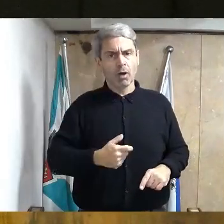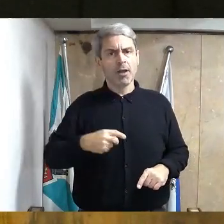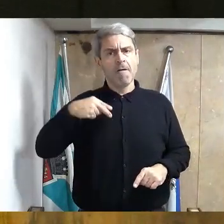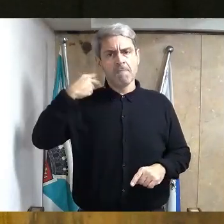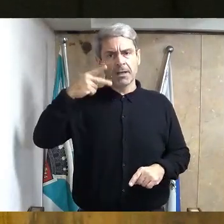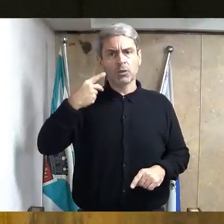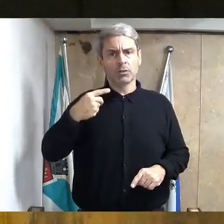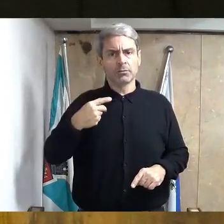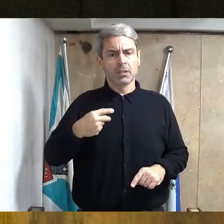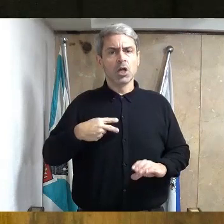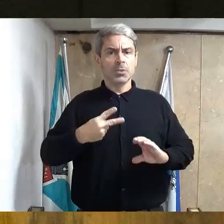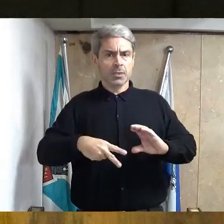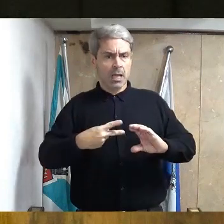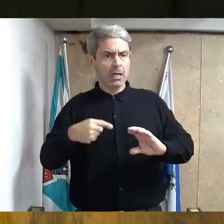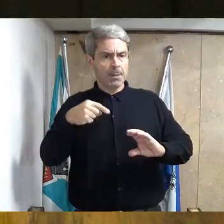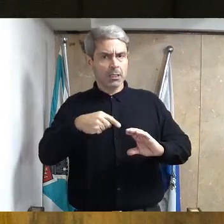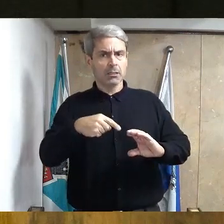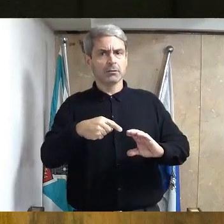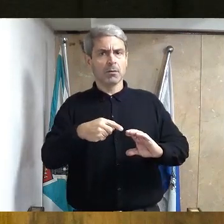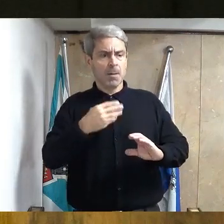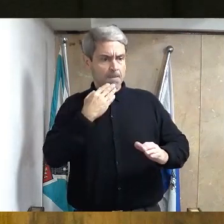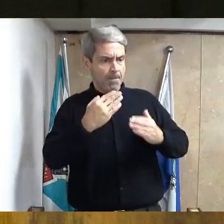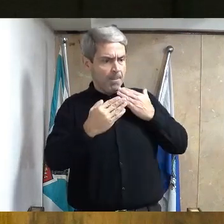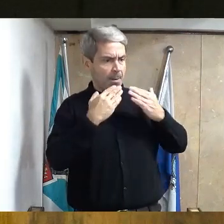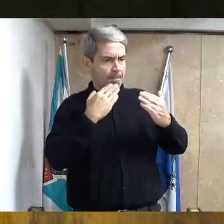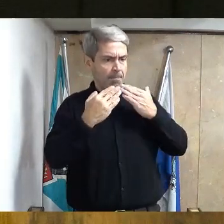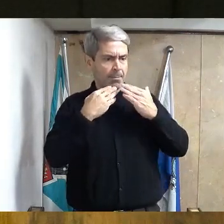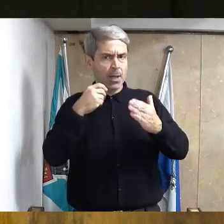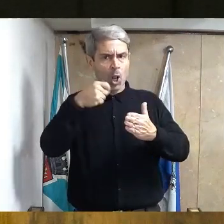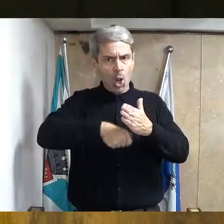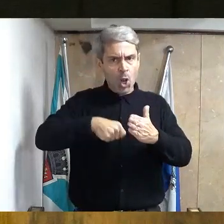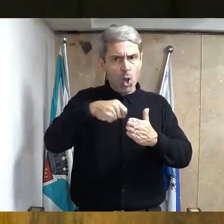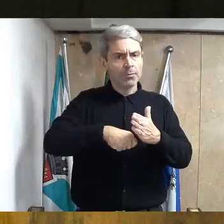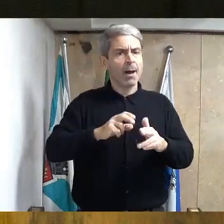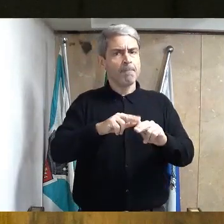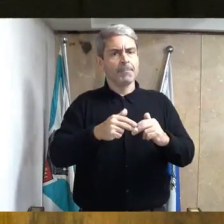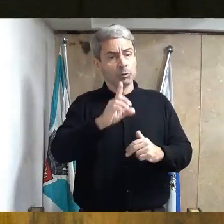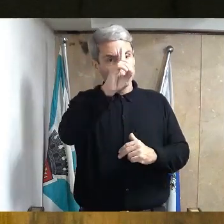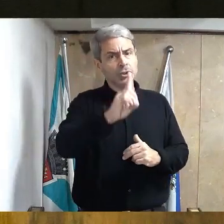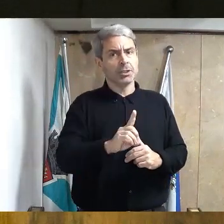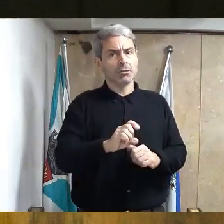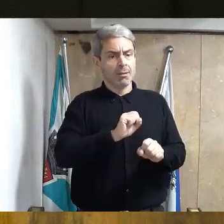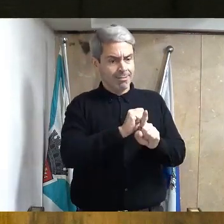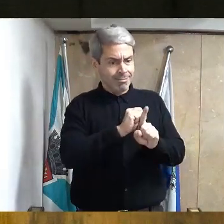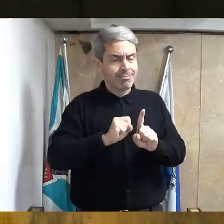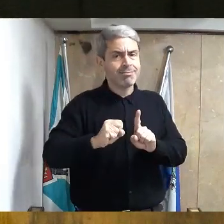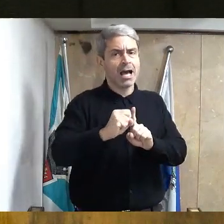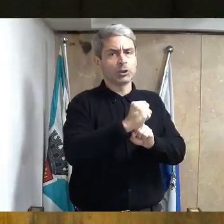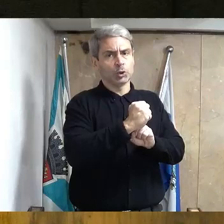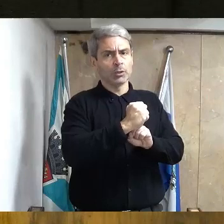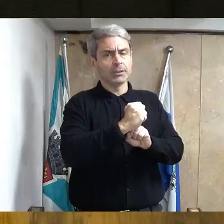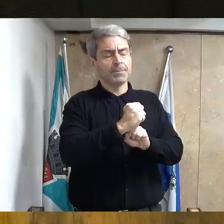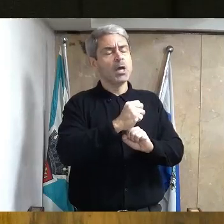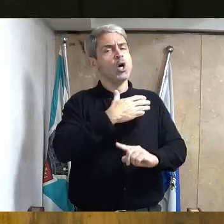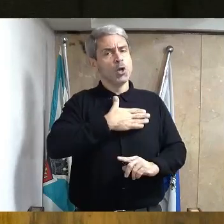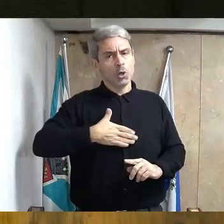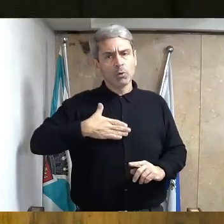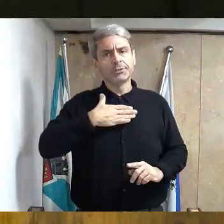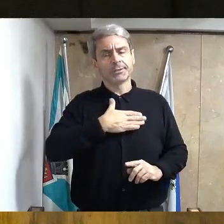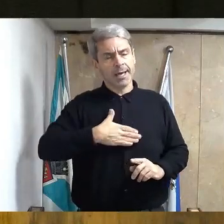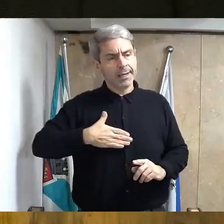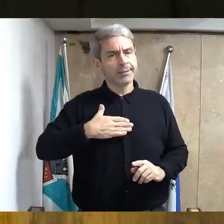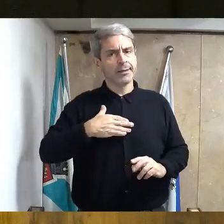estamos aqui para pleitear e brigar pela sociedade e pelos direitos. E gostaríamos que esse direito